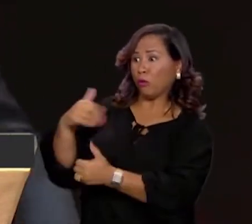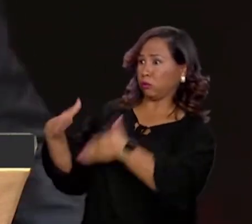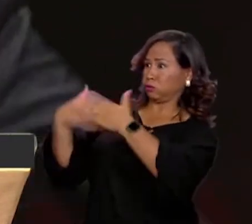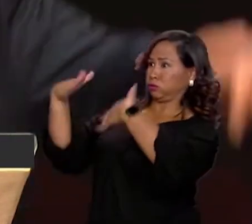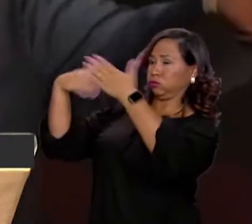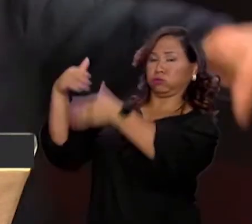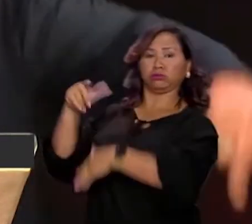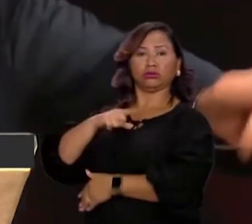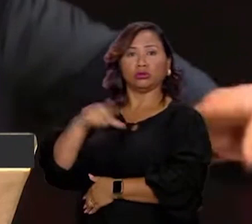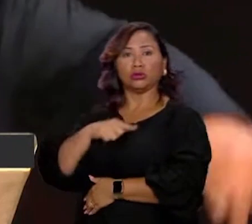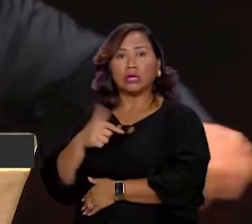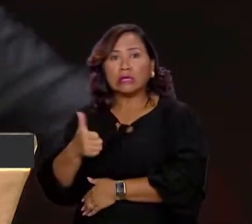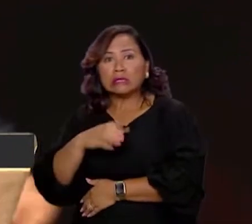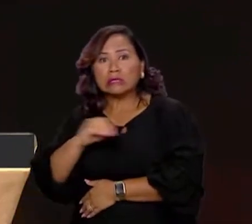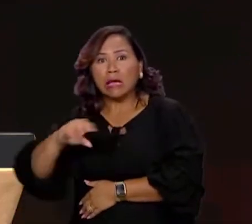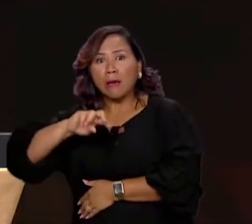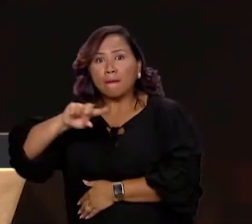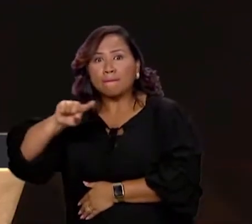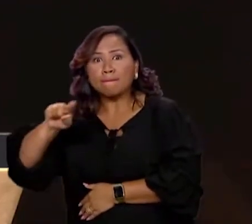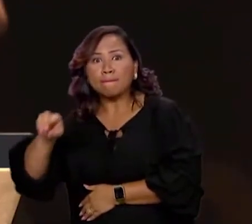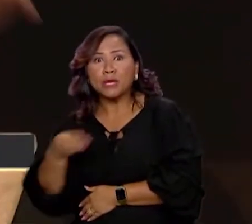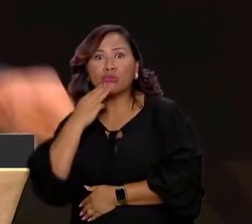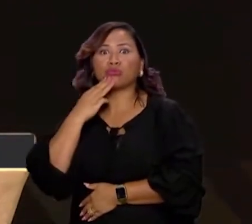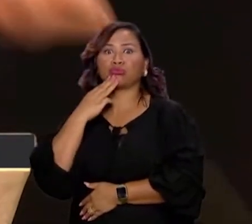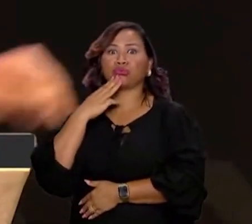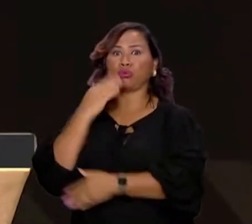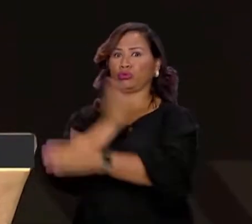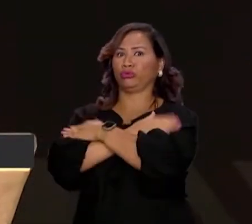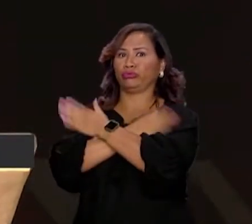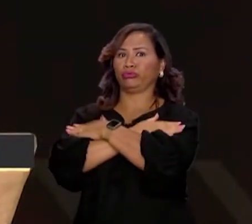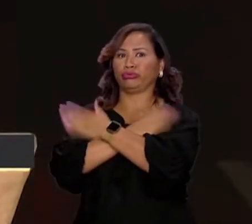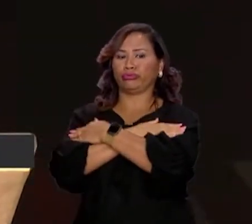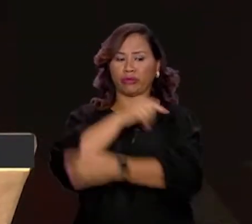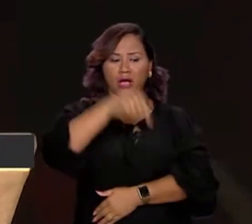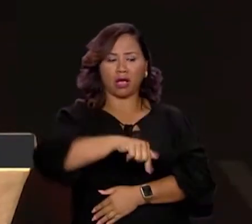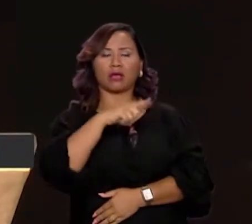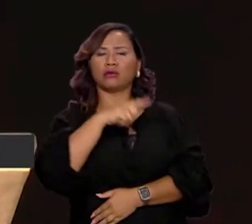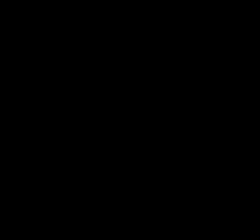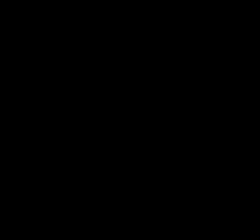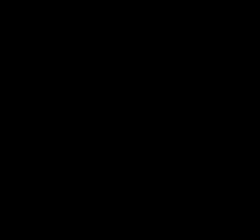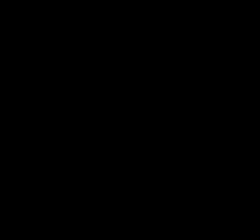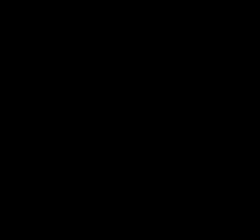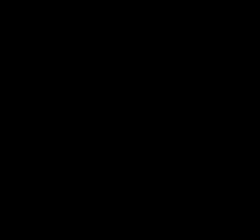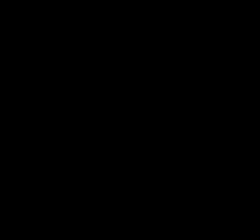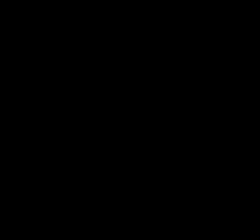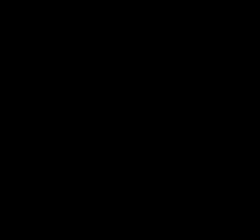de desempregados, esse país gerou 22 milhões de empregos com carteira profissional assinada.